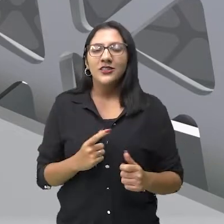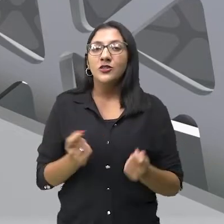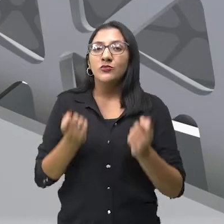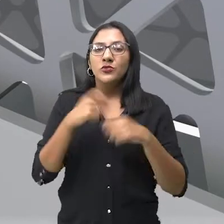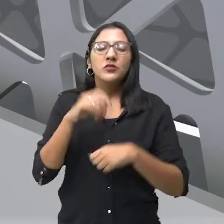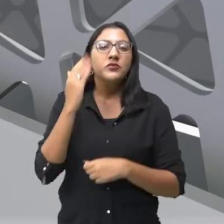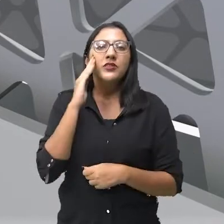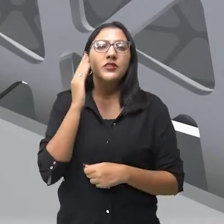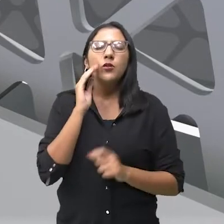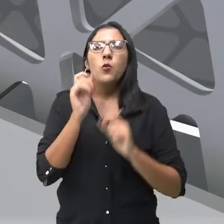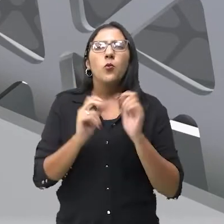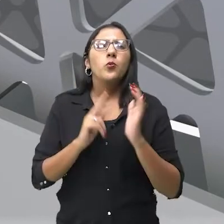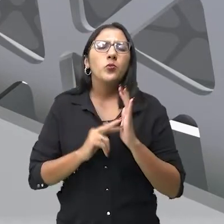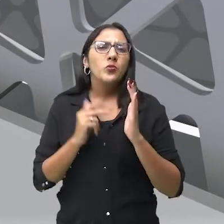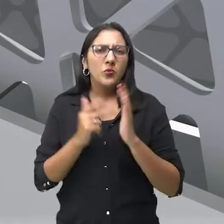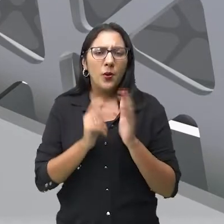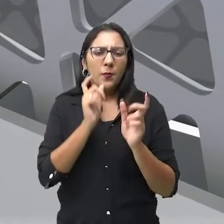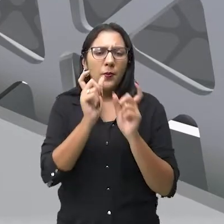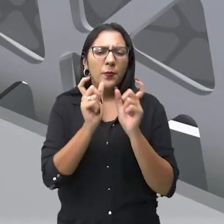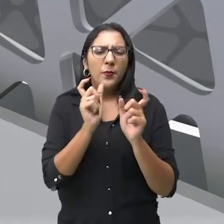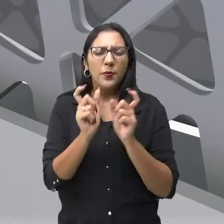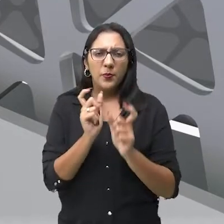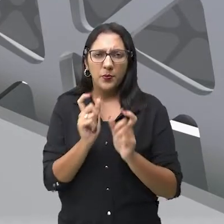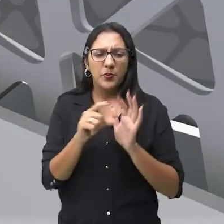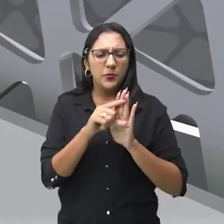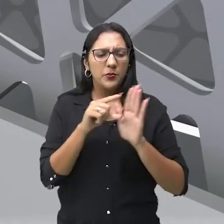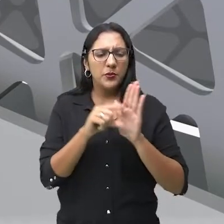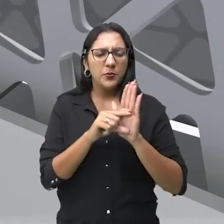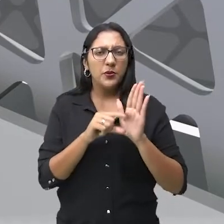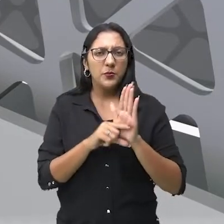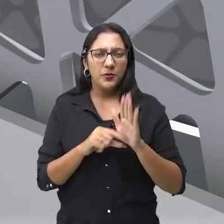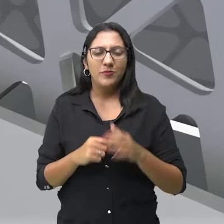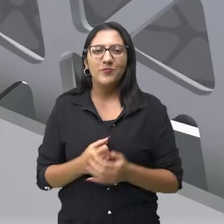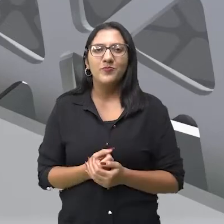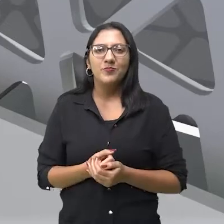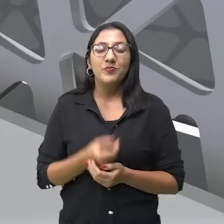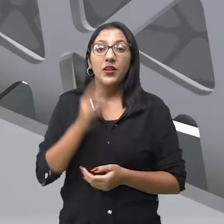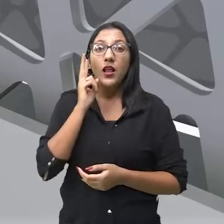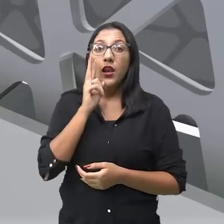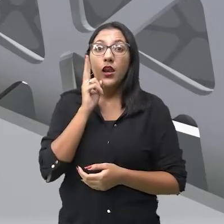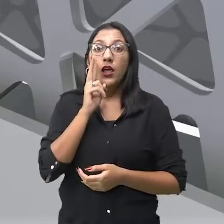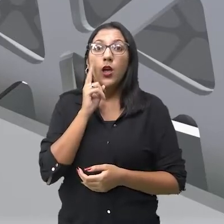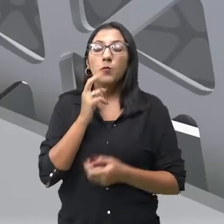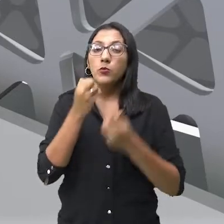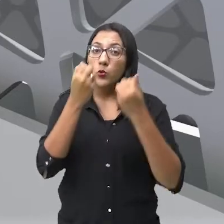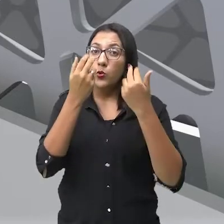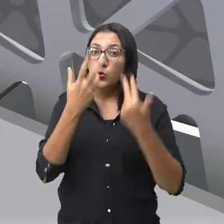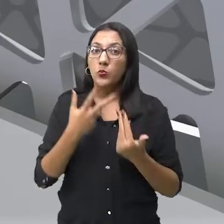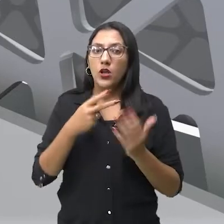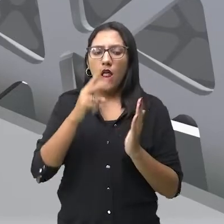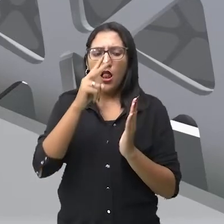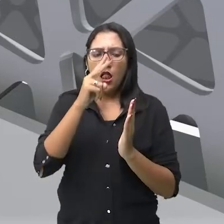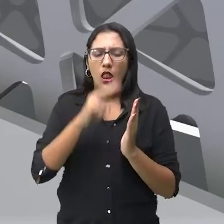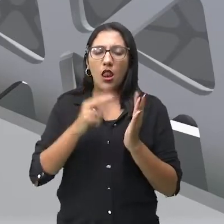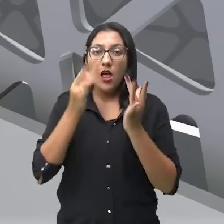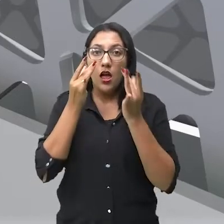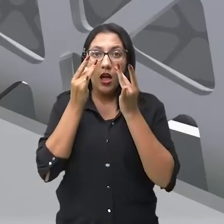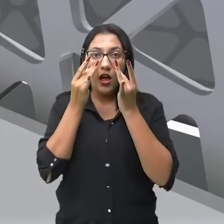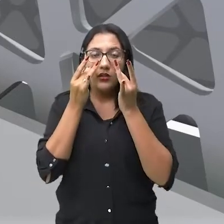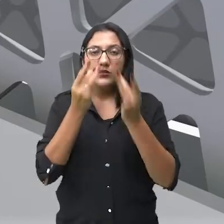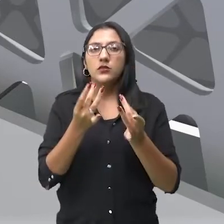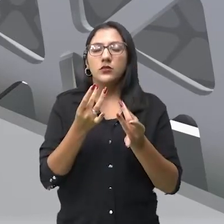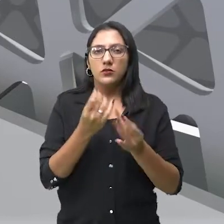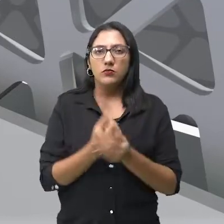entender o que eles querem significar em cada um dos momentos. Eu disse, prestem atenção no momento em que é o narrador